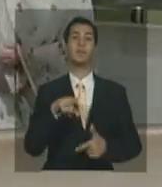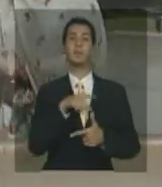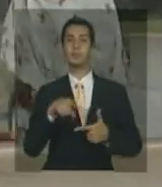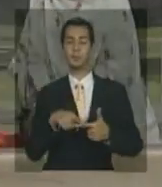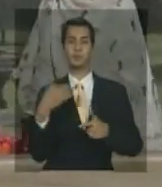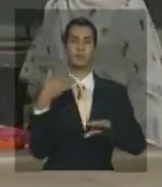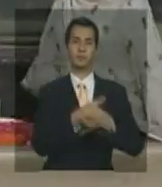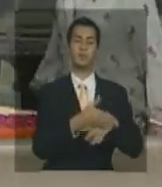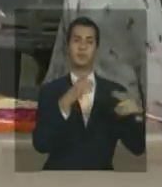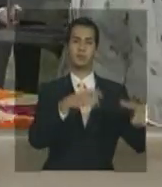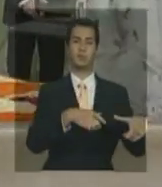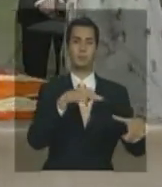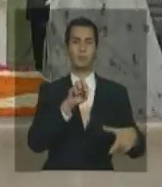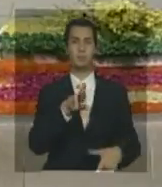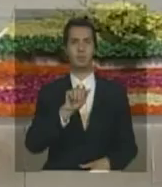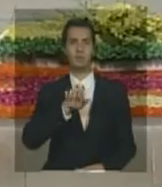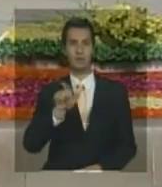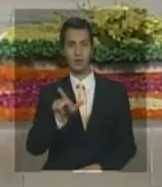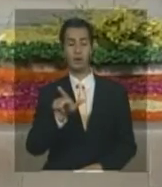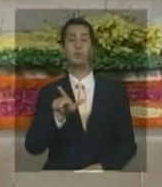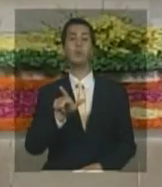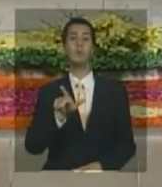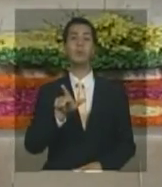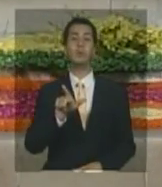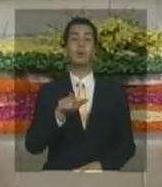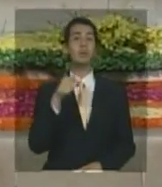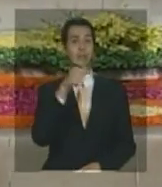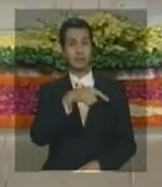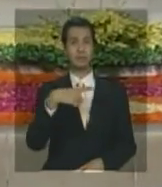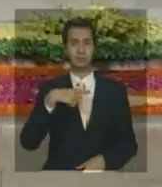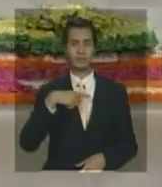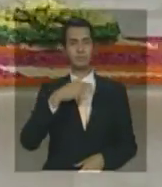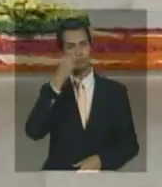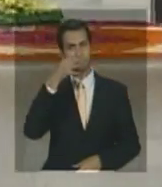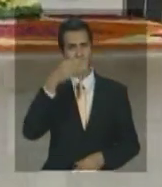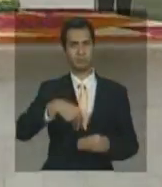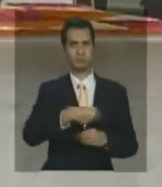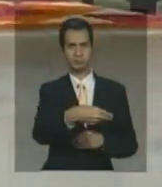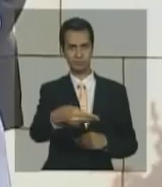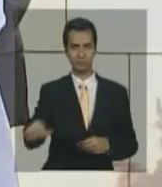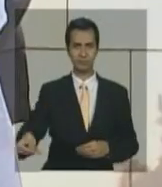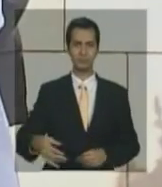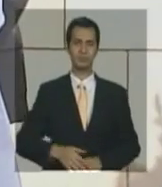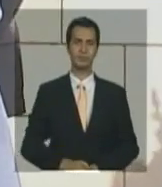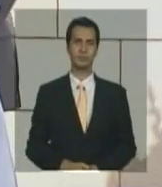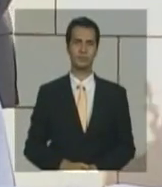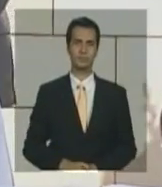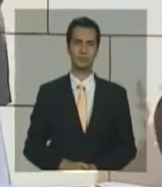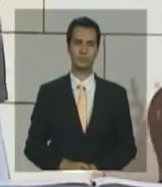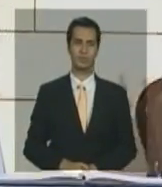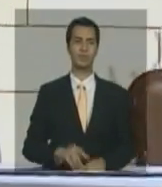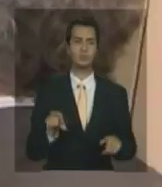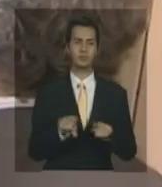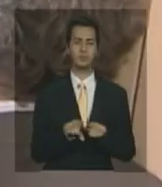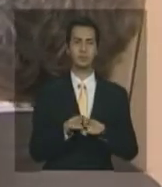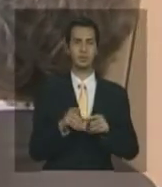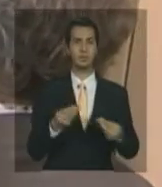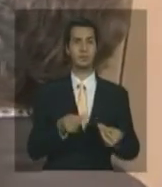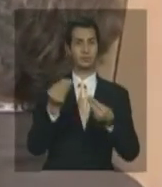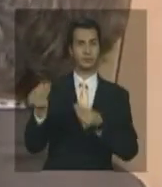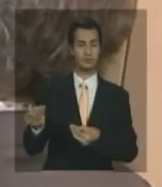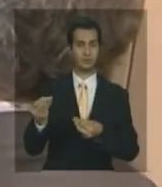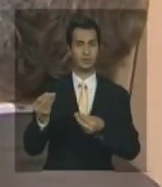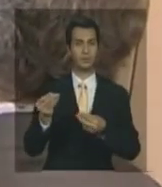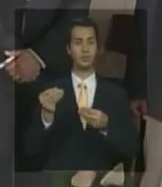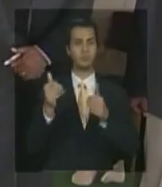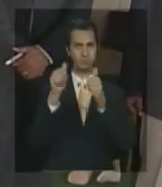Gandhi. Seguindo a tradição, depositou pétalas no lugar onde o líder indiano foi cremado. Ela recebeu um busto de Gandhi, uma